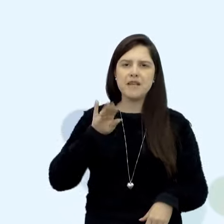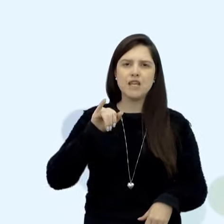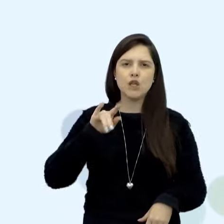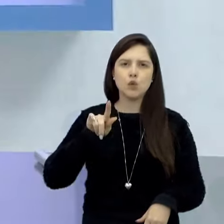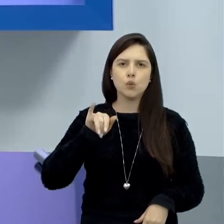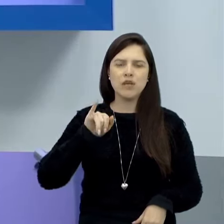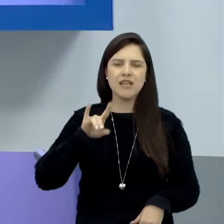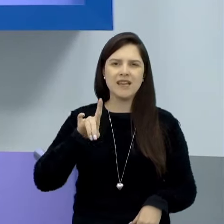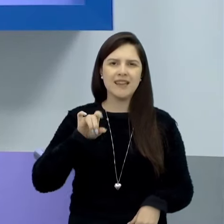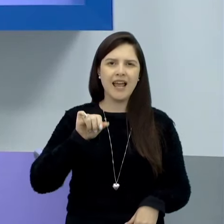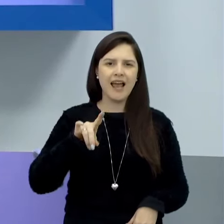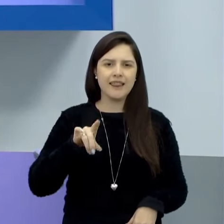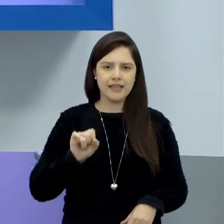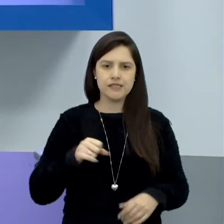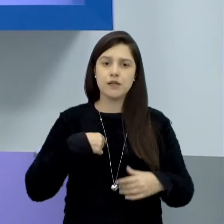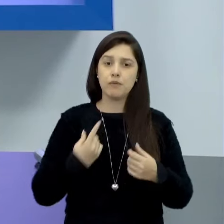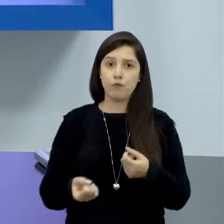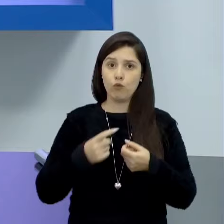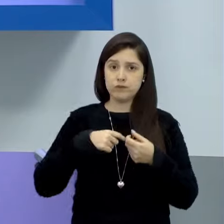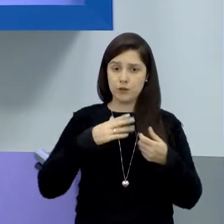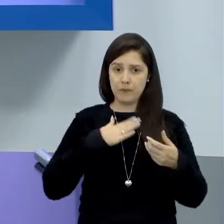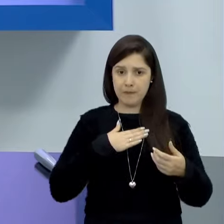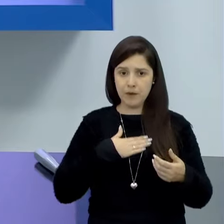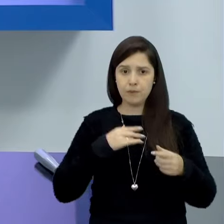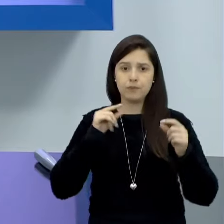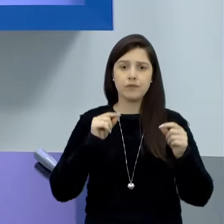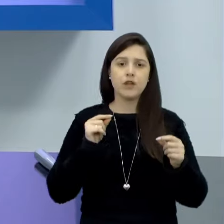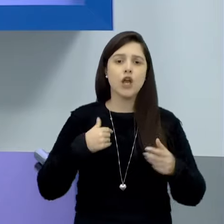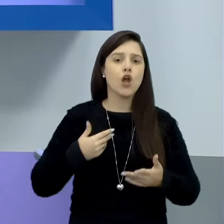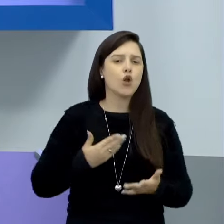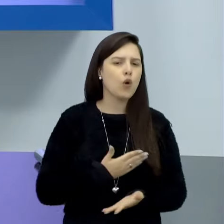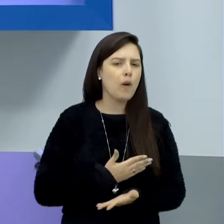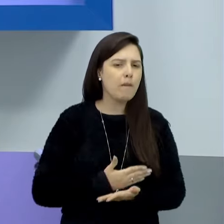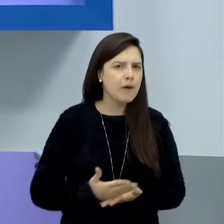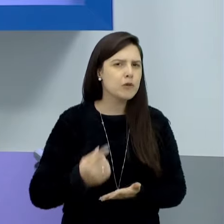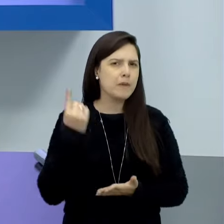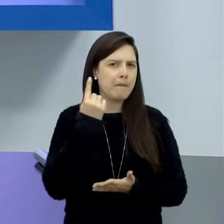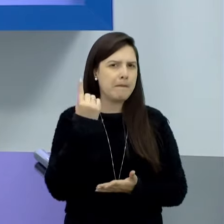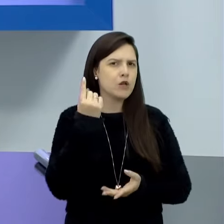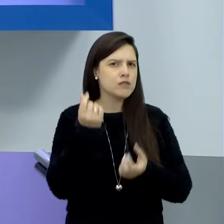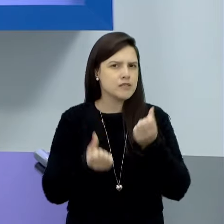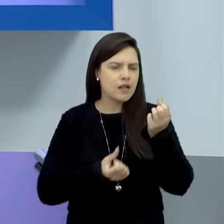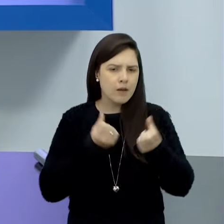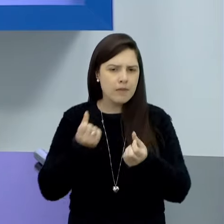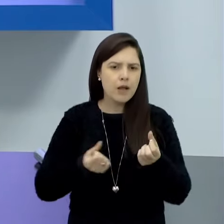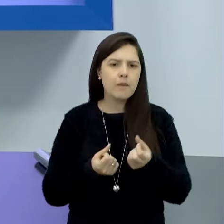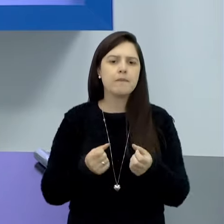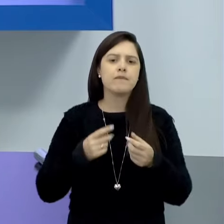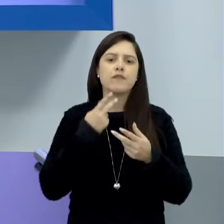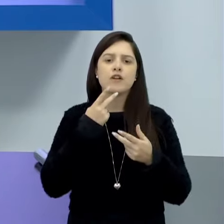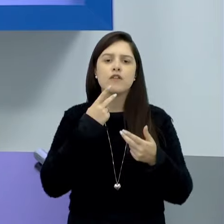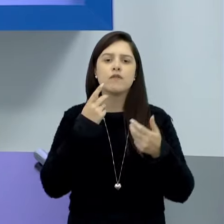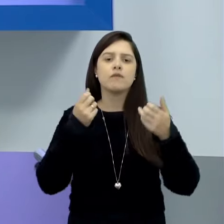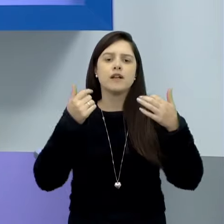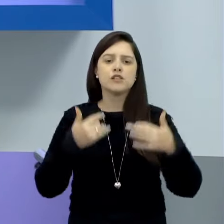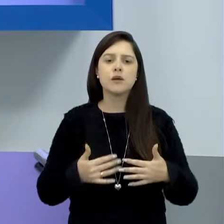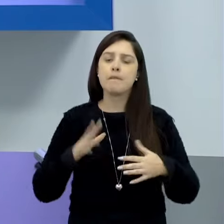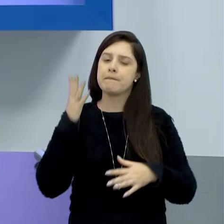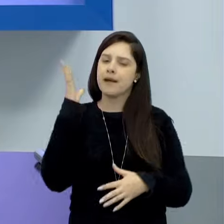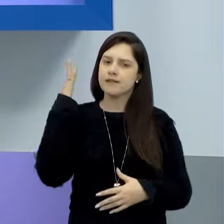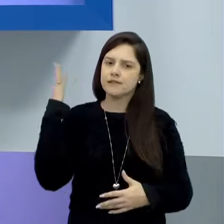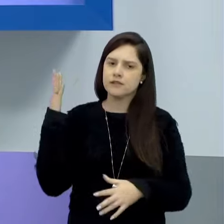sim, voltando para mim, então, no comecinho do nosso bimestre, no nosso primeiro bimestre, falamos sobre